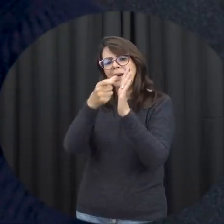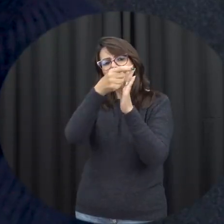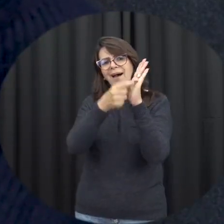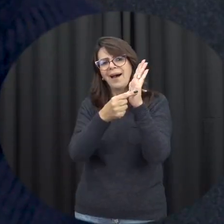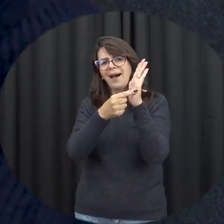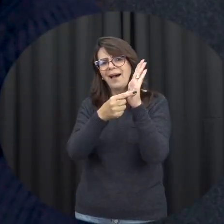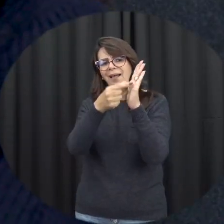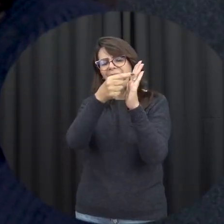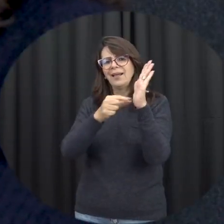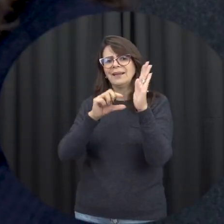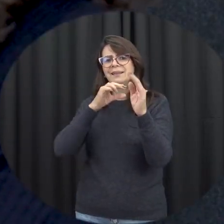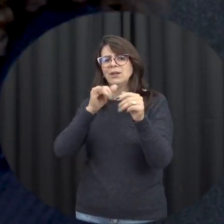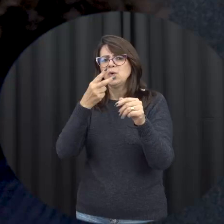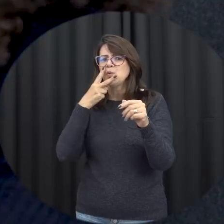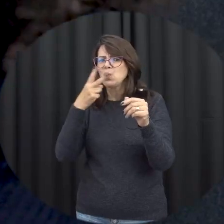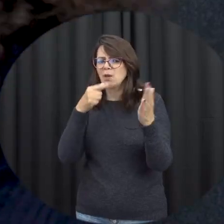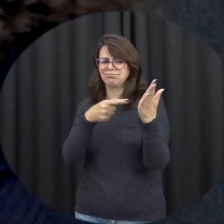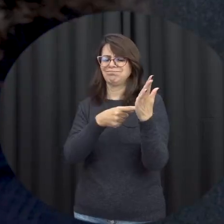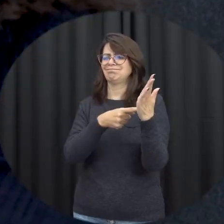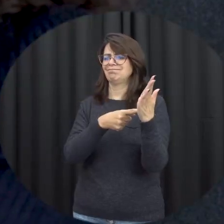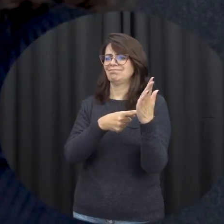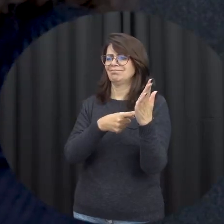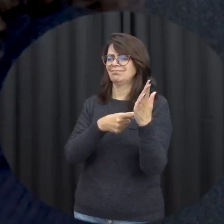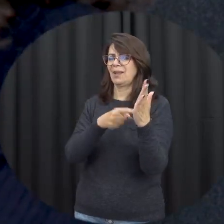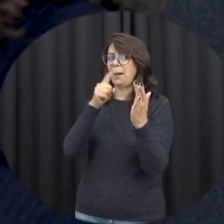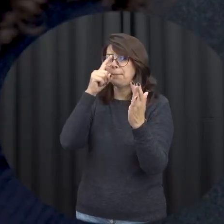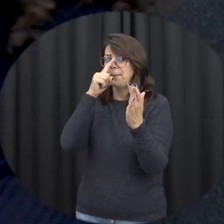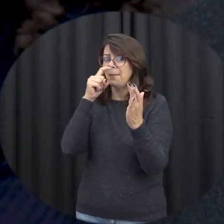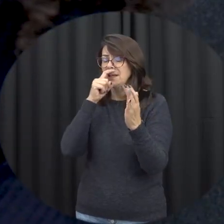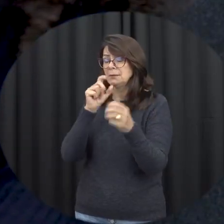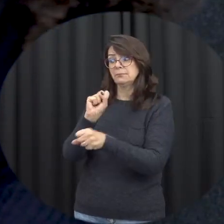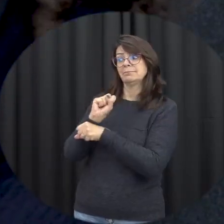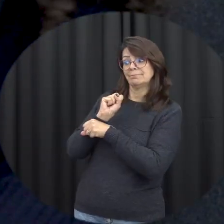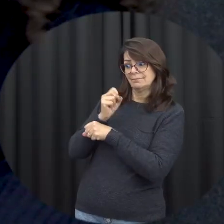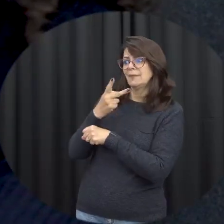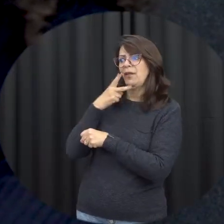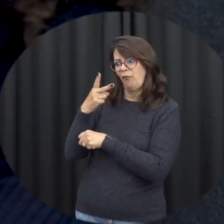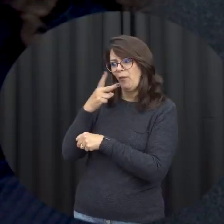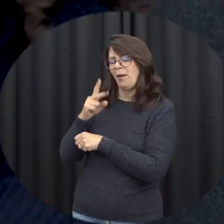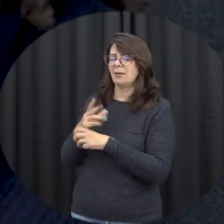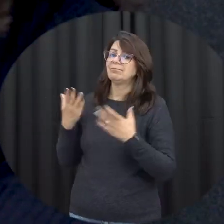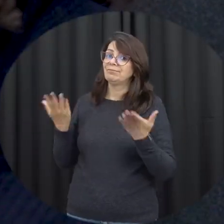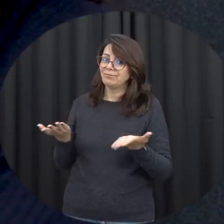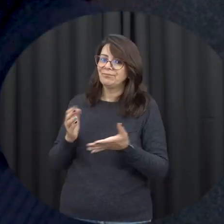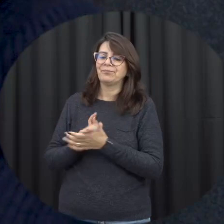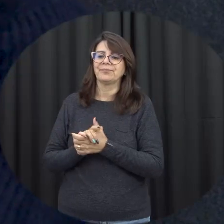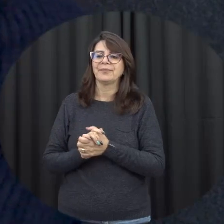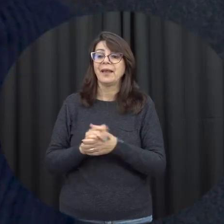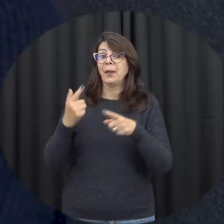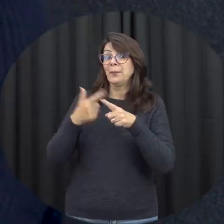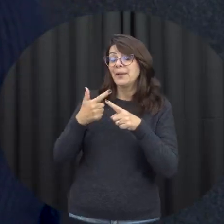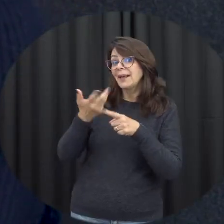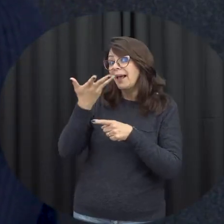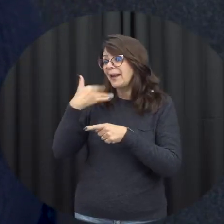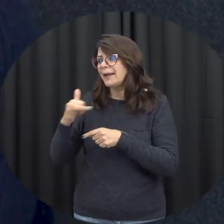essa doença que estavam na caixinha, né? Aí a mãe e o pai pararam de fumar. Mas então, claro, eu acho que assim, não